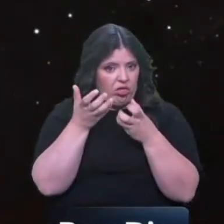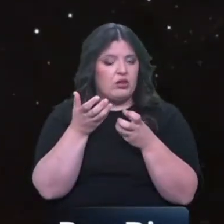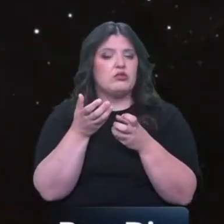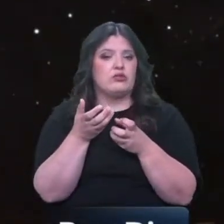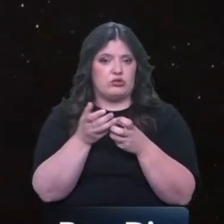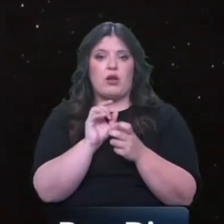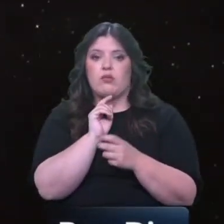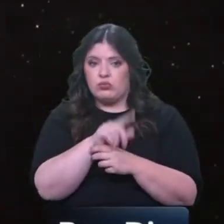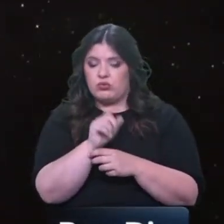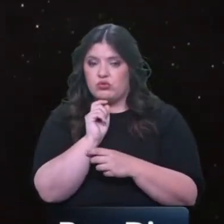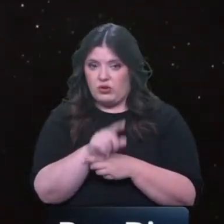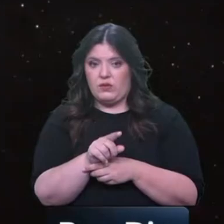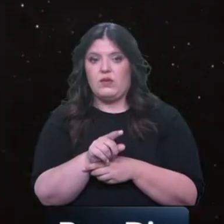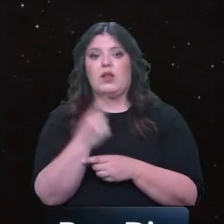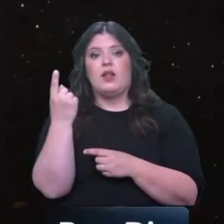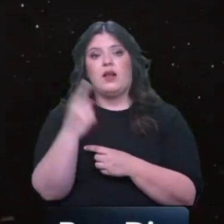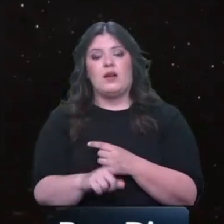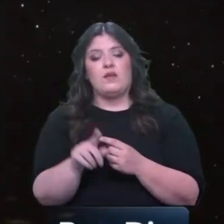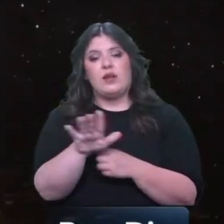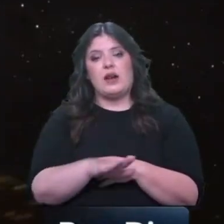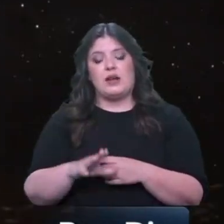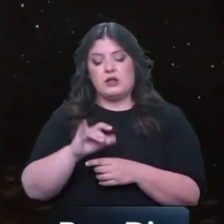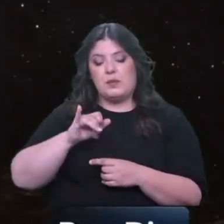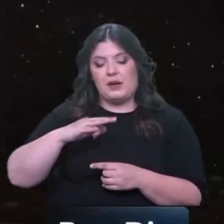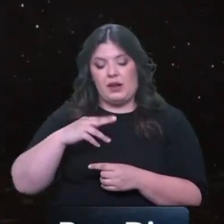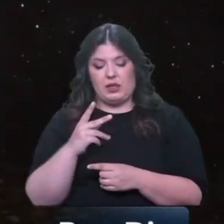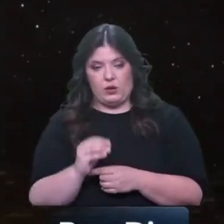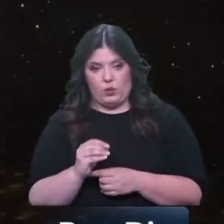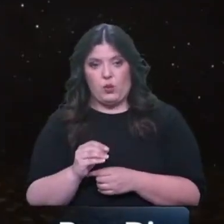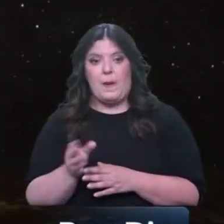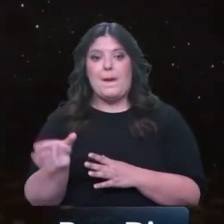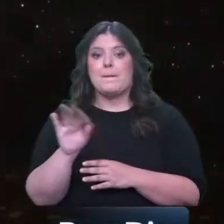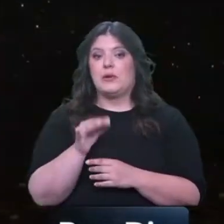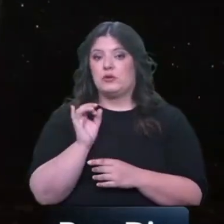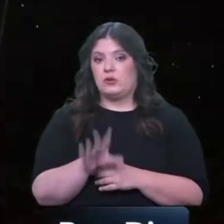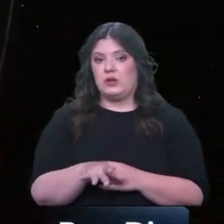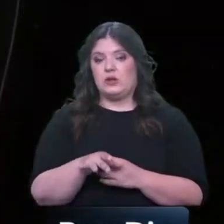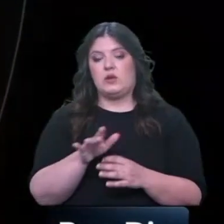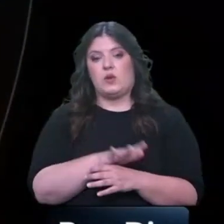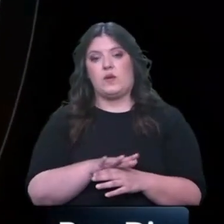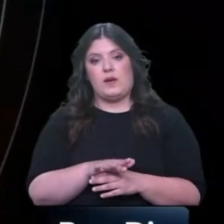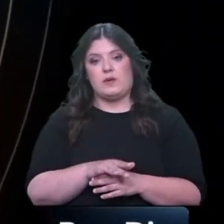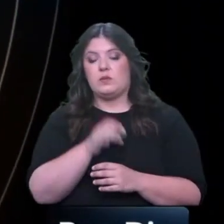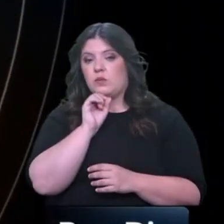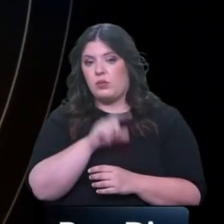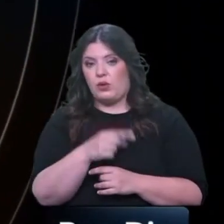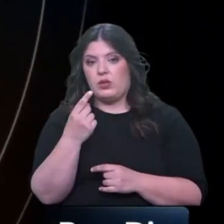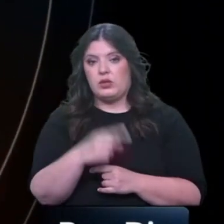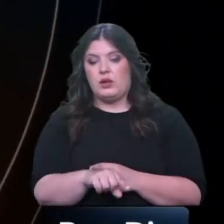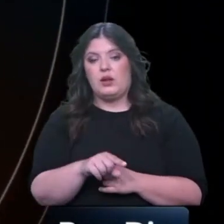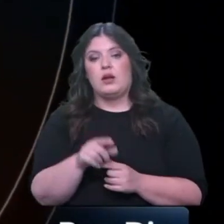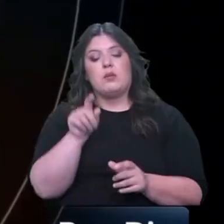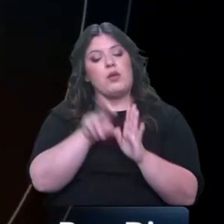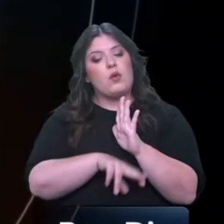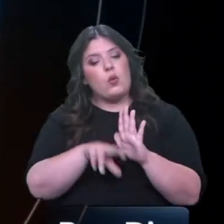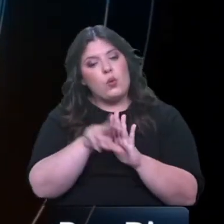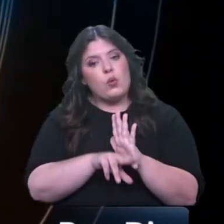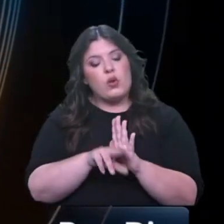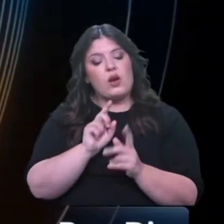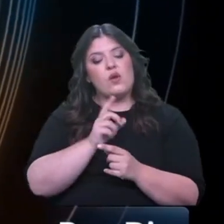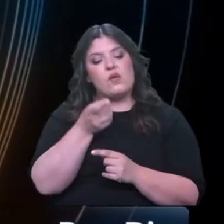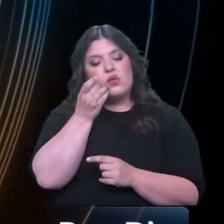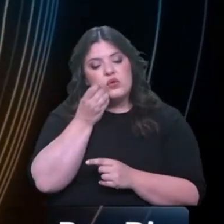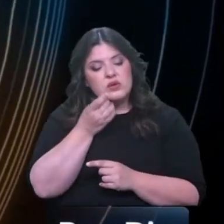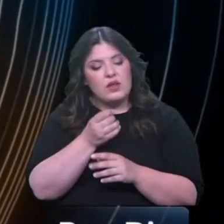é possível haver campos magnéticos. Mais do que isso, são campos magnéticos que podem também regular a